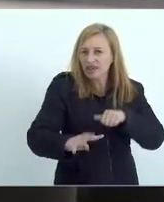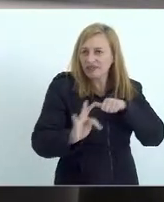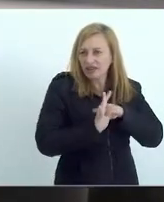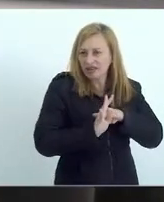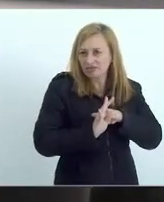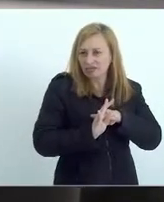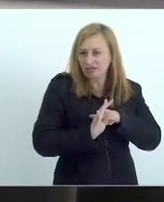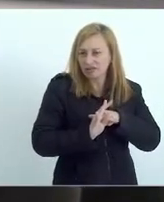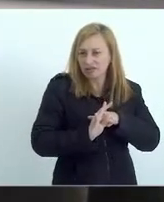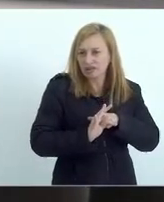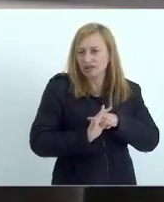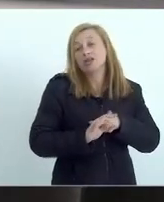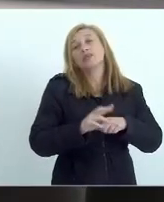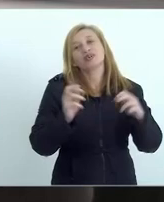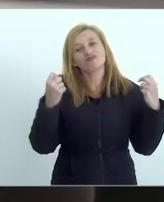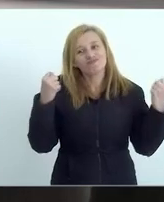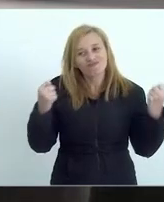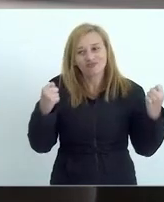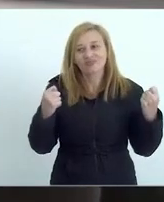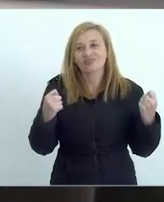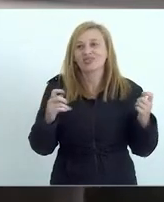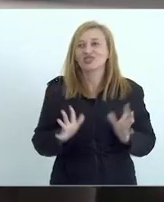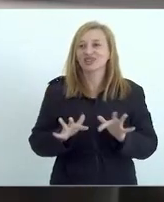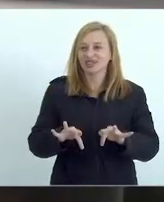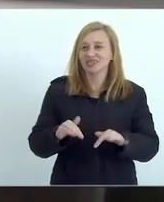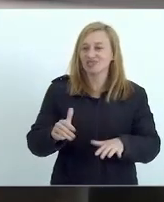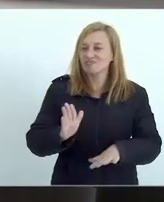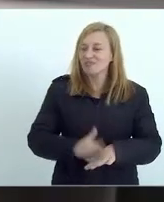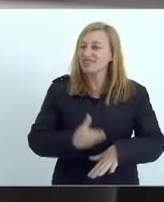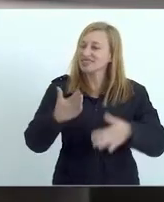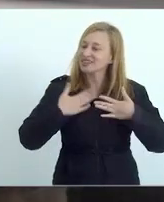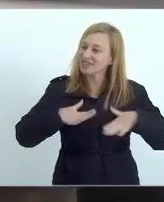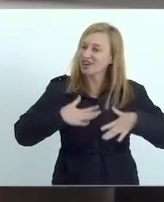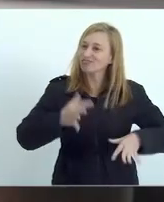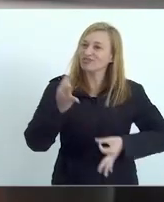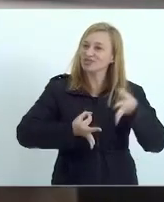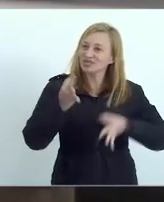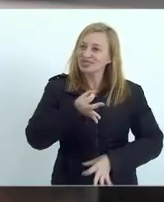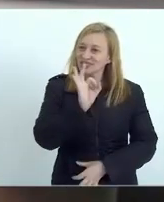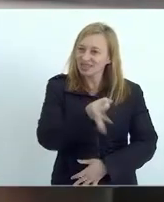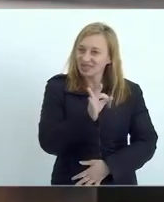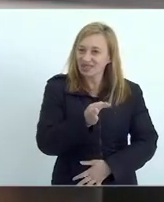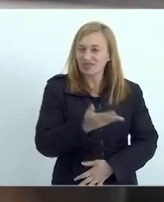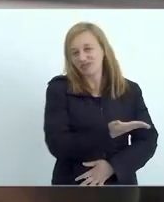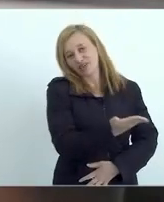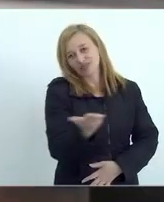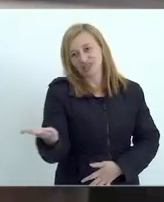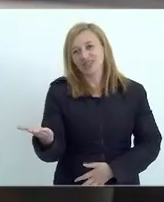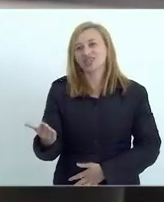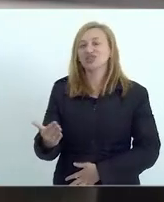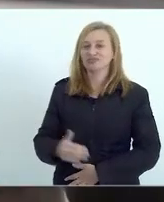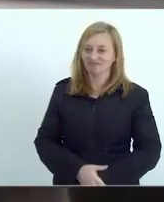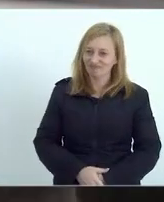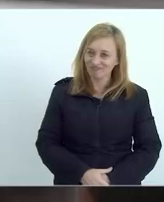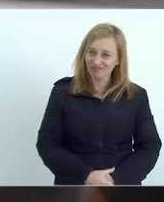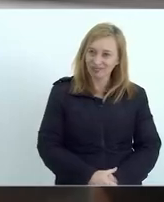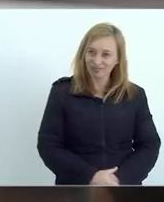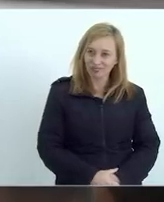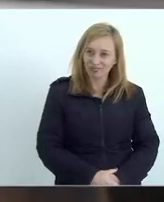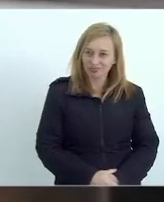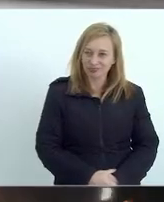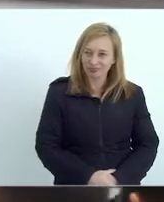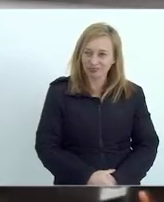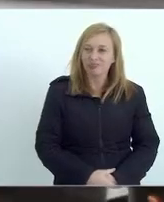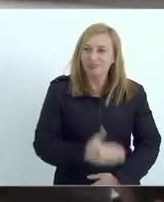técnico tá mas eu torço para um encerramento mais tranquilo e o mais justo possível para todos vocês